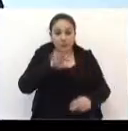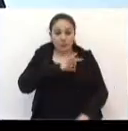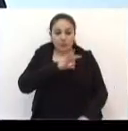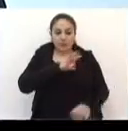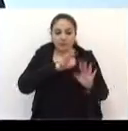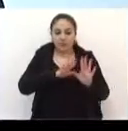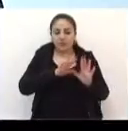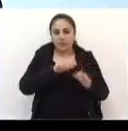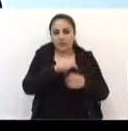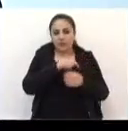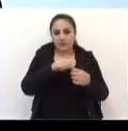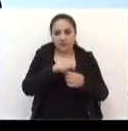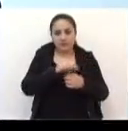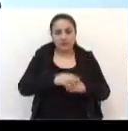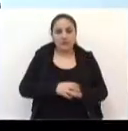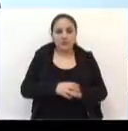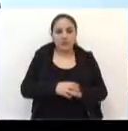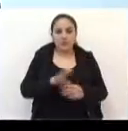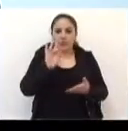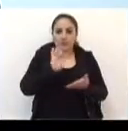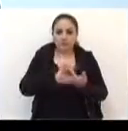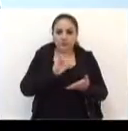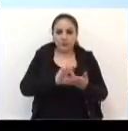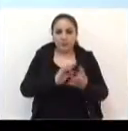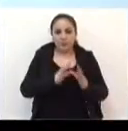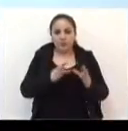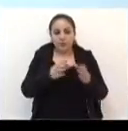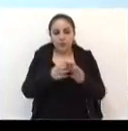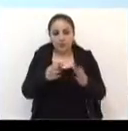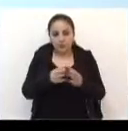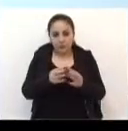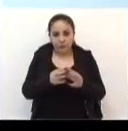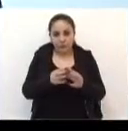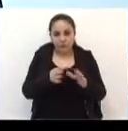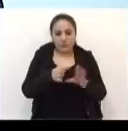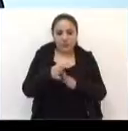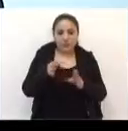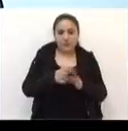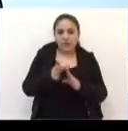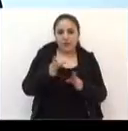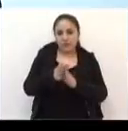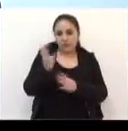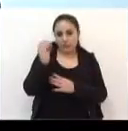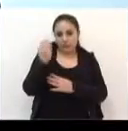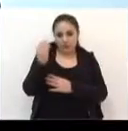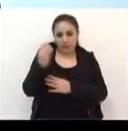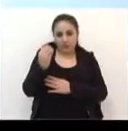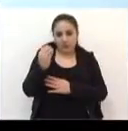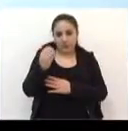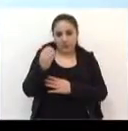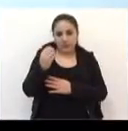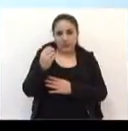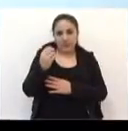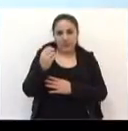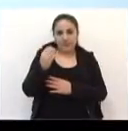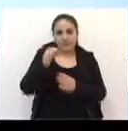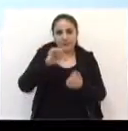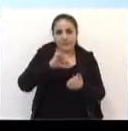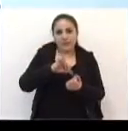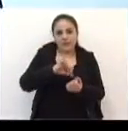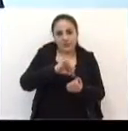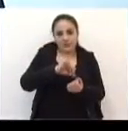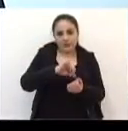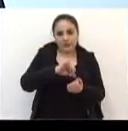cidade. Tradicionalmente, essas turmas são orientadas em Porto Alegre, na capital do estado, e muito pouco, né, desses